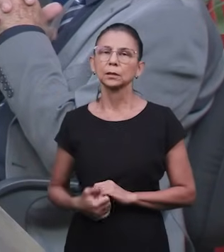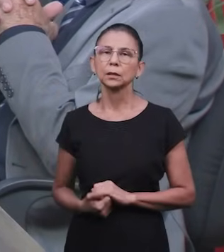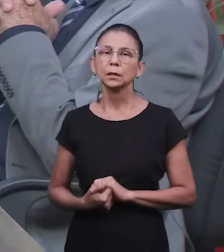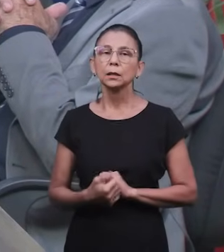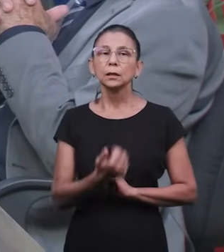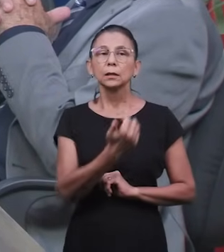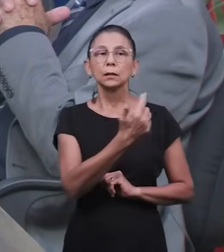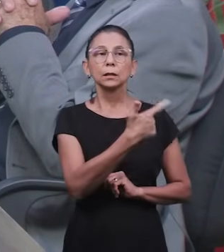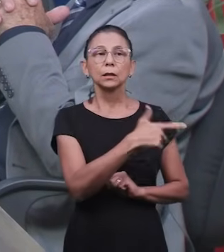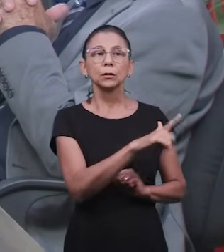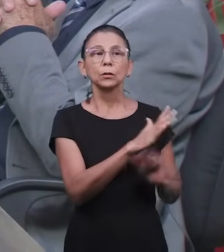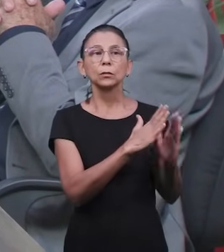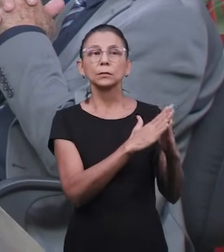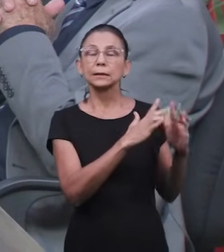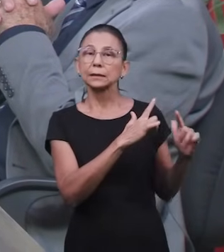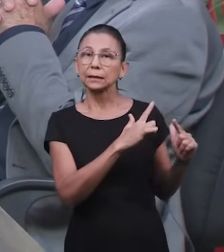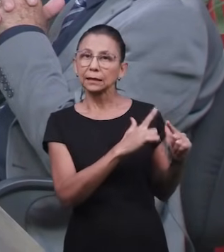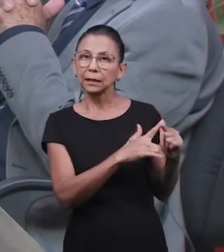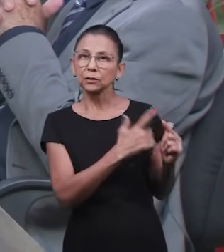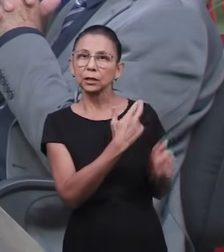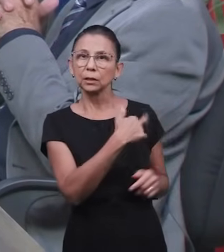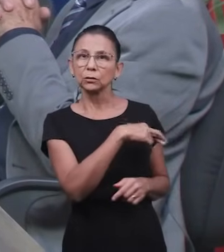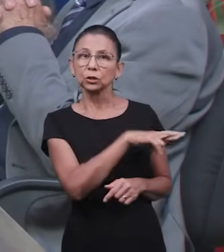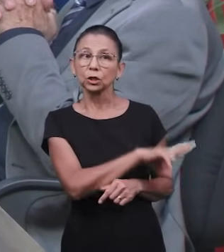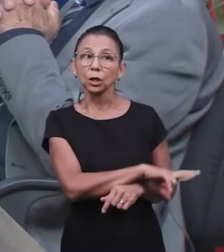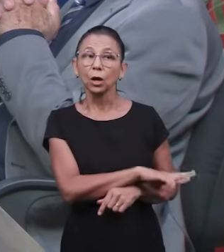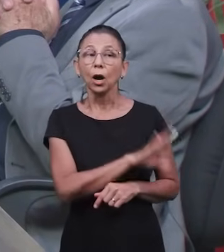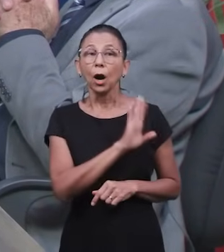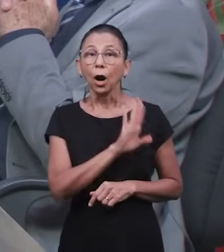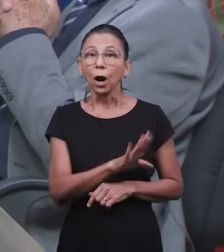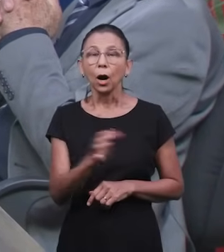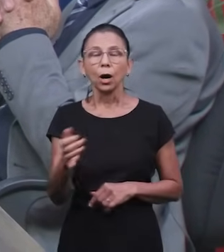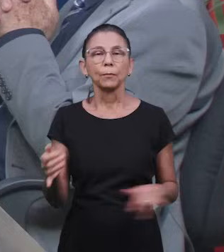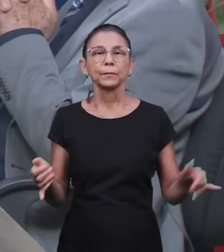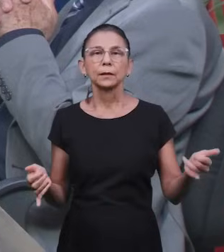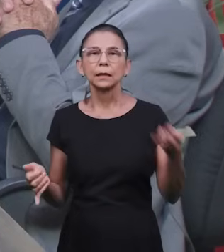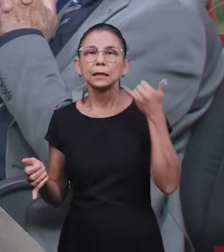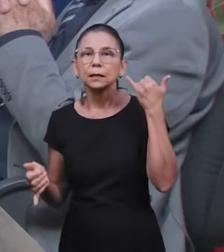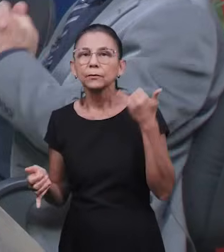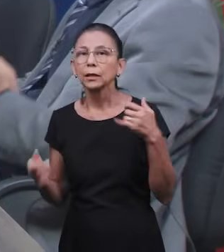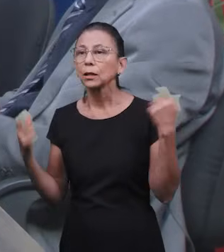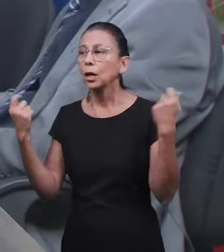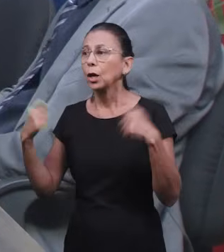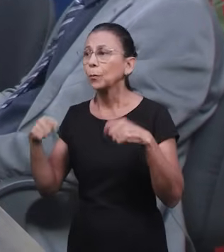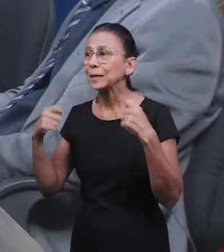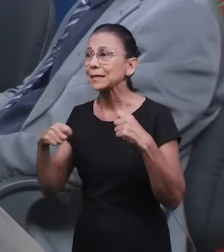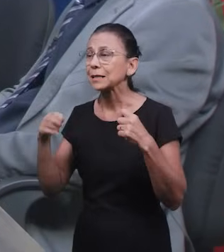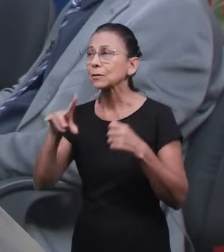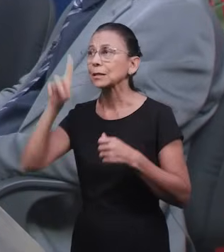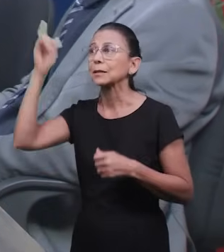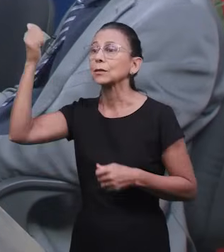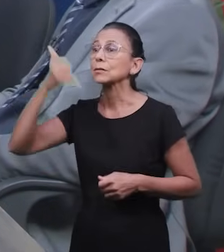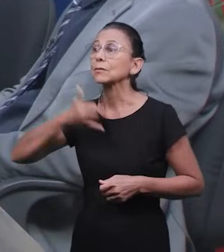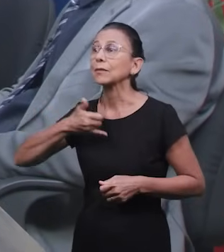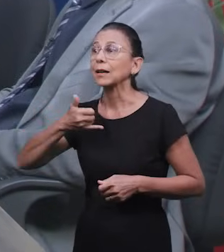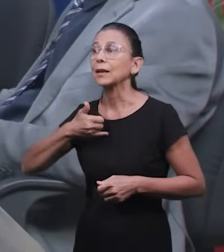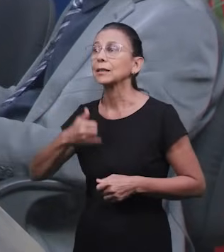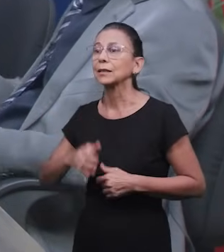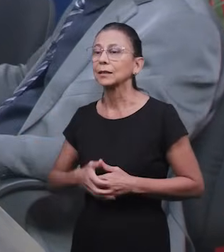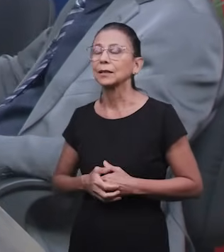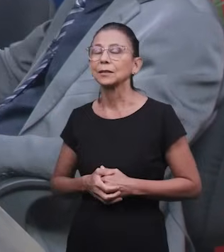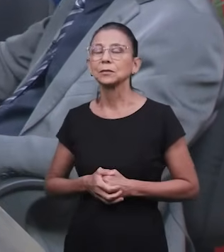de outras denominações, eles ligam e falam assim, olha, eu preciso que Deus fale comigo. Verdade, muitos ligam. Eu